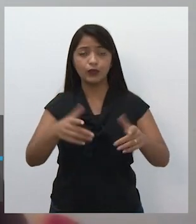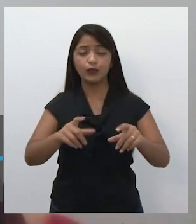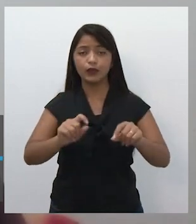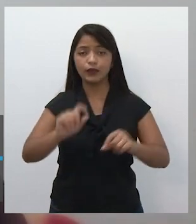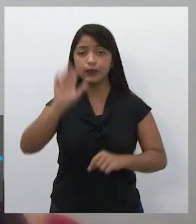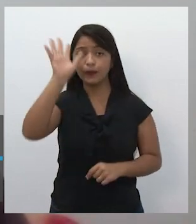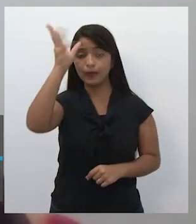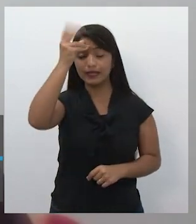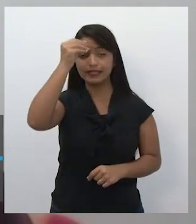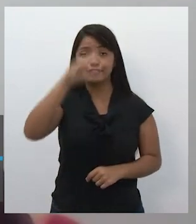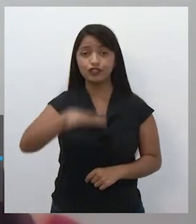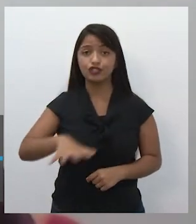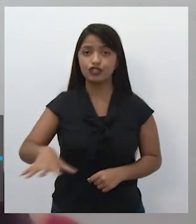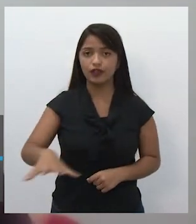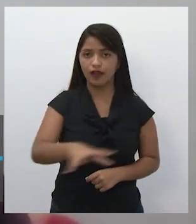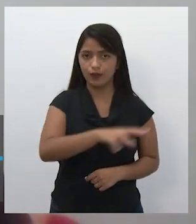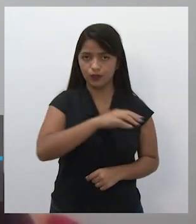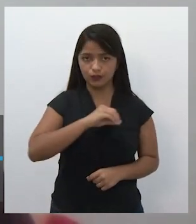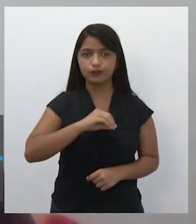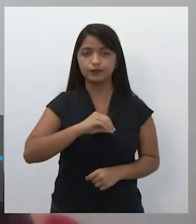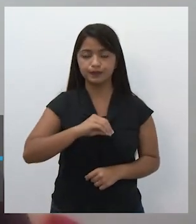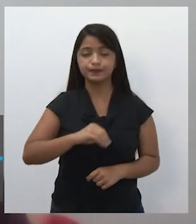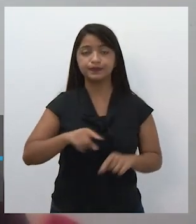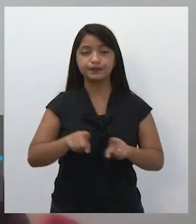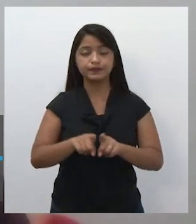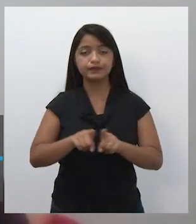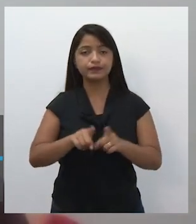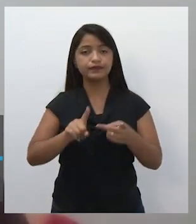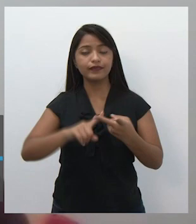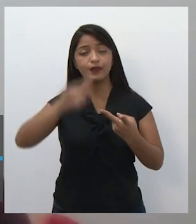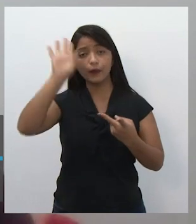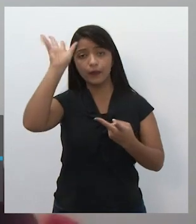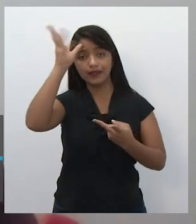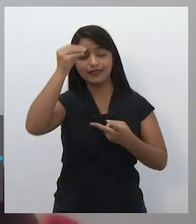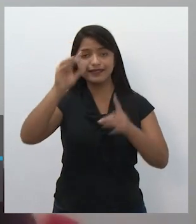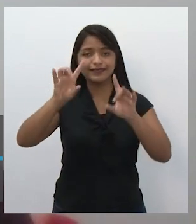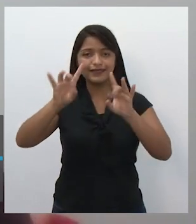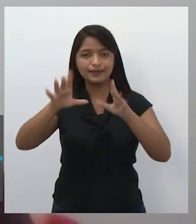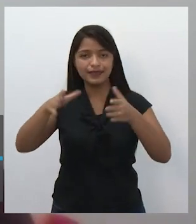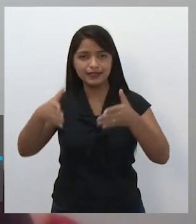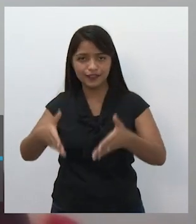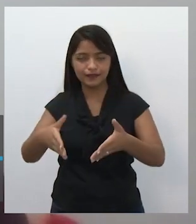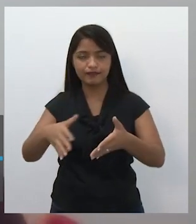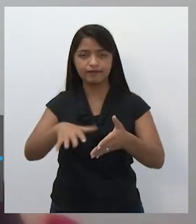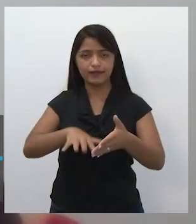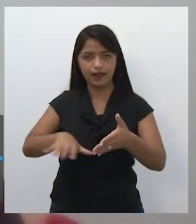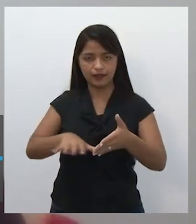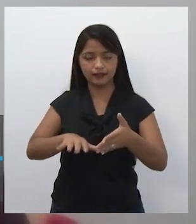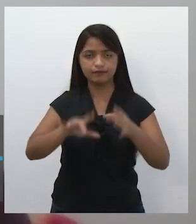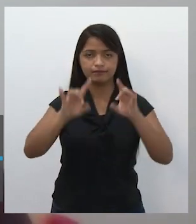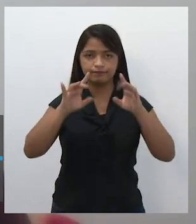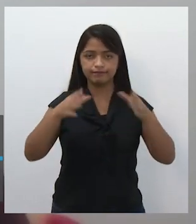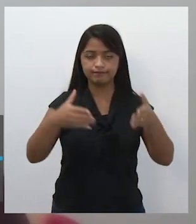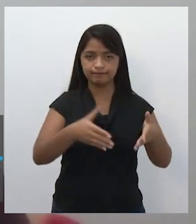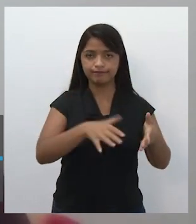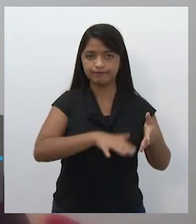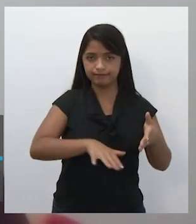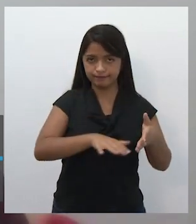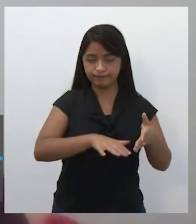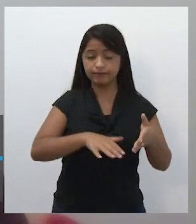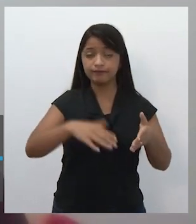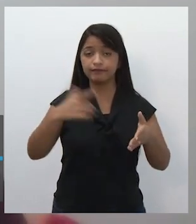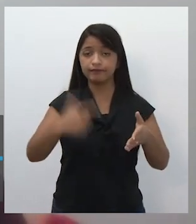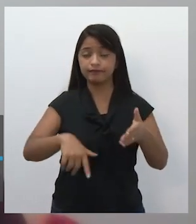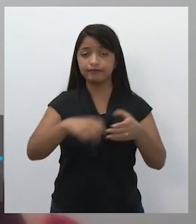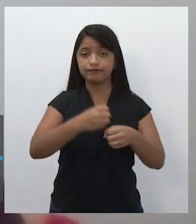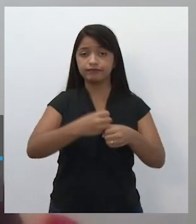porque elas norteiam todo o trabalho, mas nós temos também as competências específicas da área. E a partir dessas competências, as habilidades que precisam